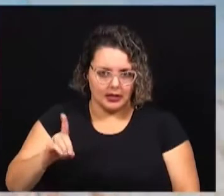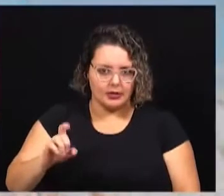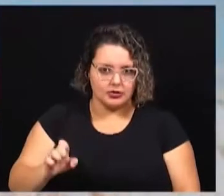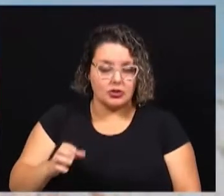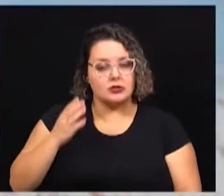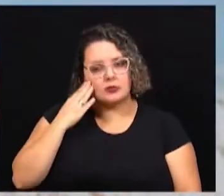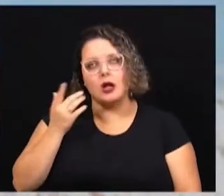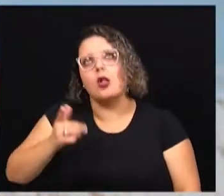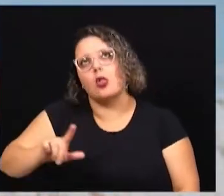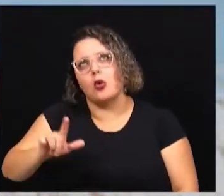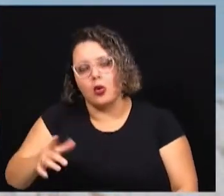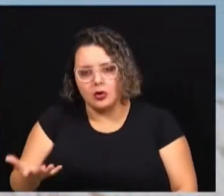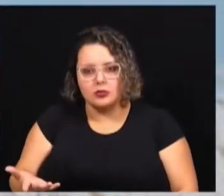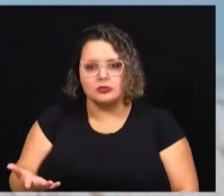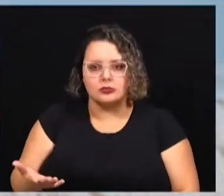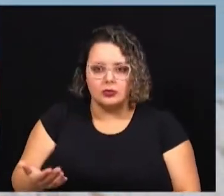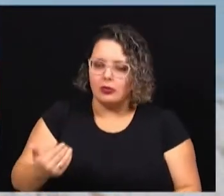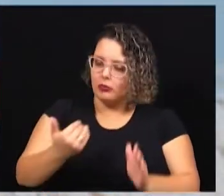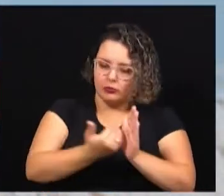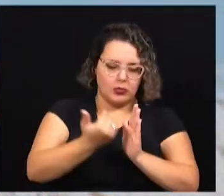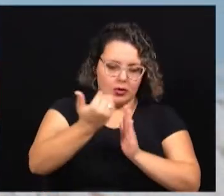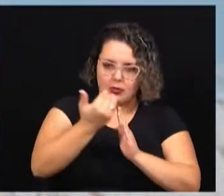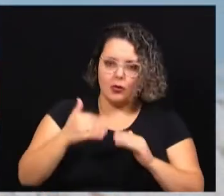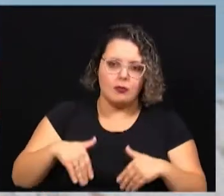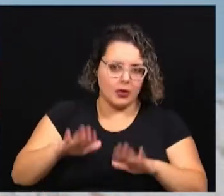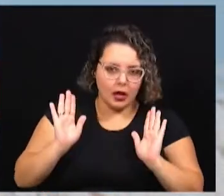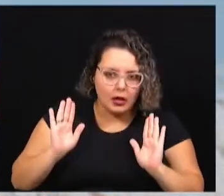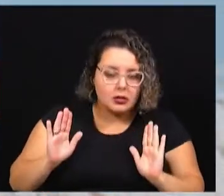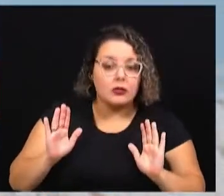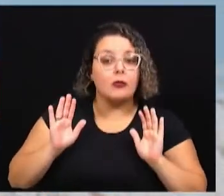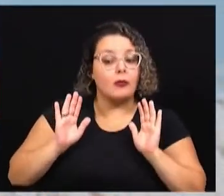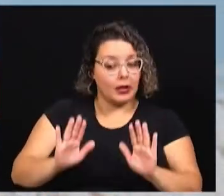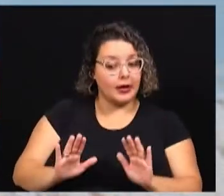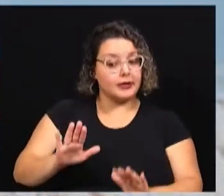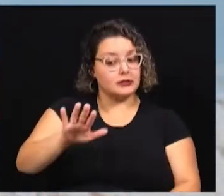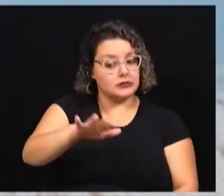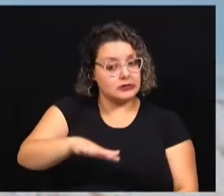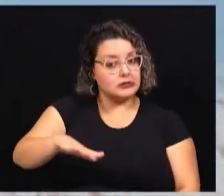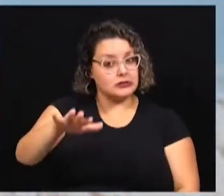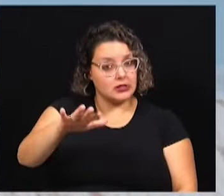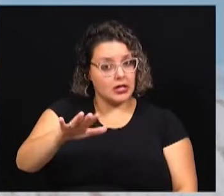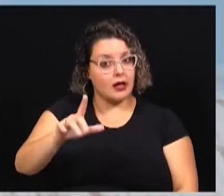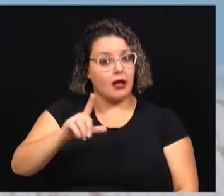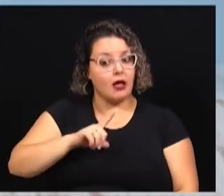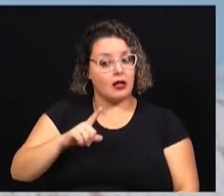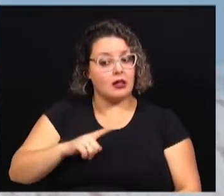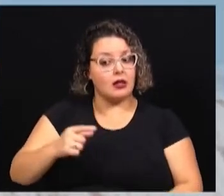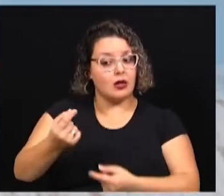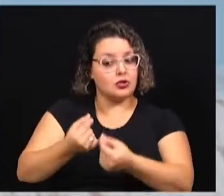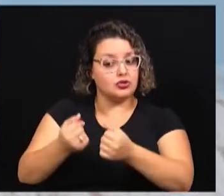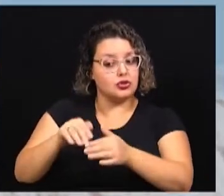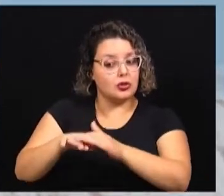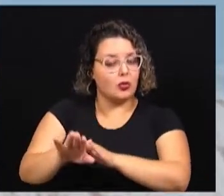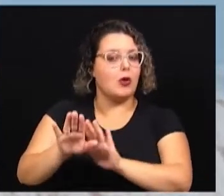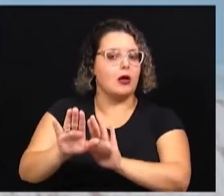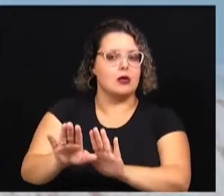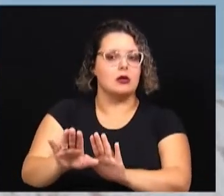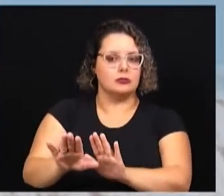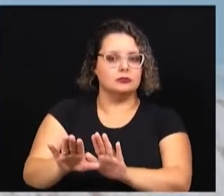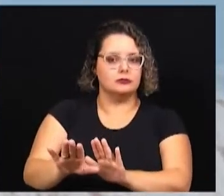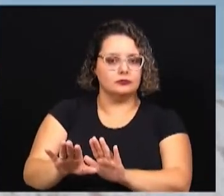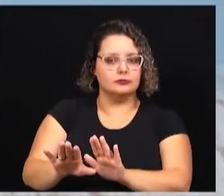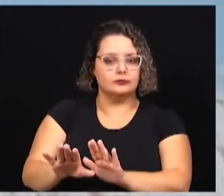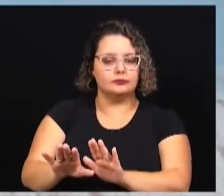que, lógico, você quer que ele renda o máximo possível, mas ali o foco é ter uma reserva,